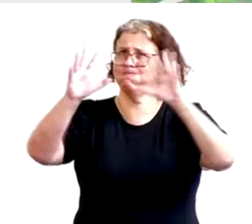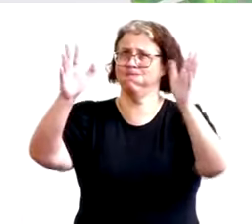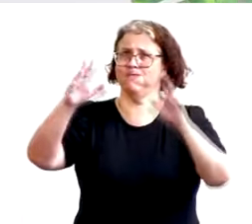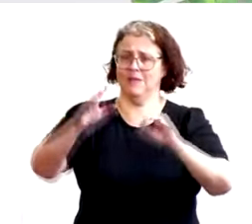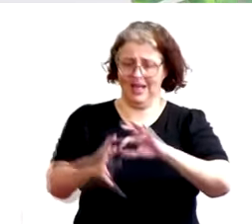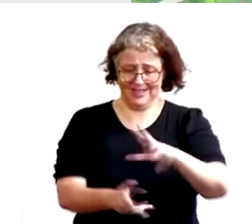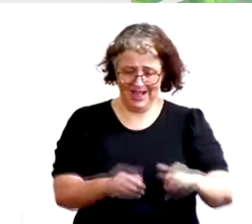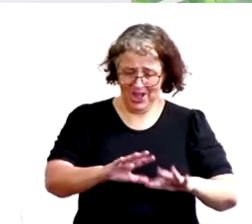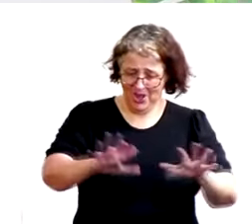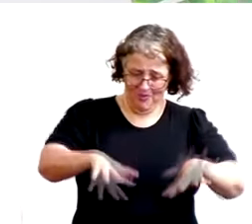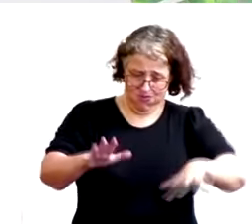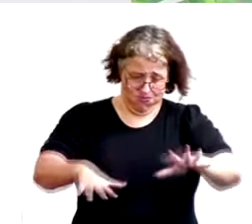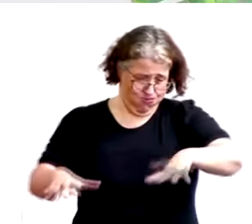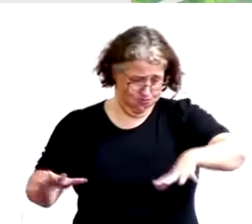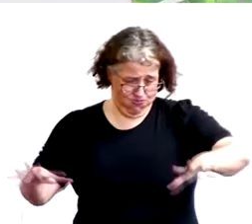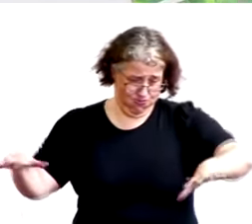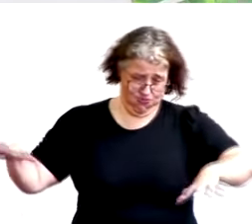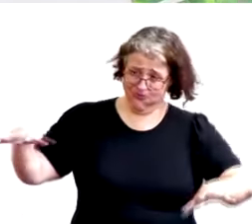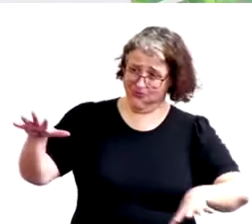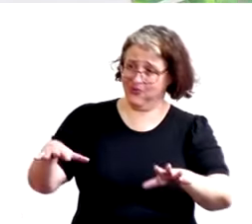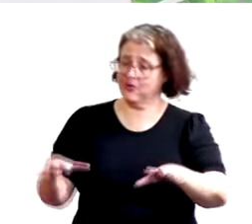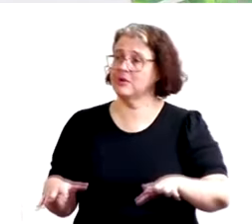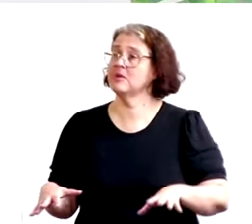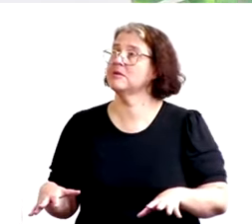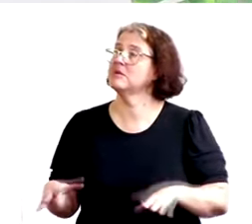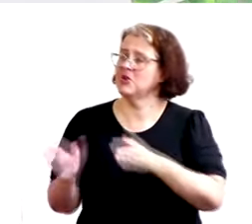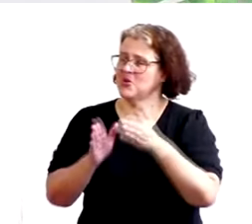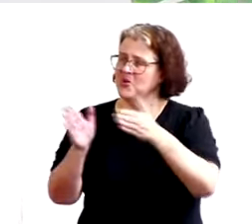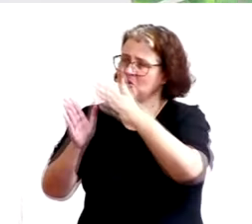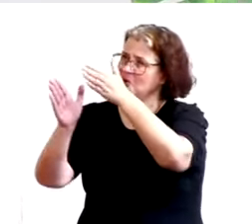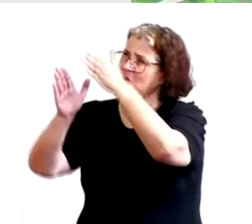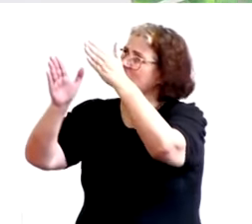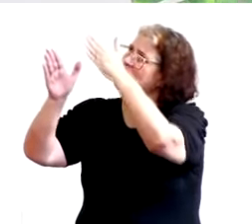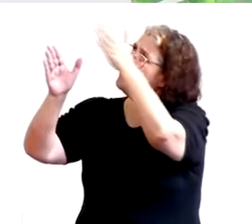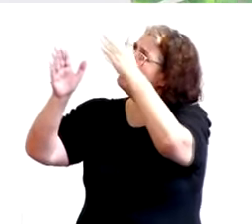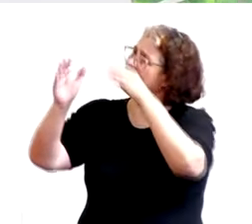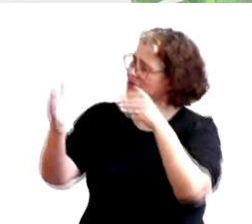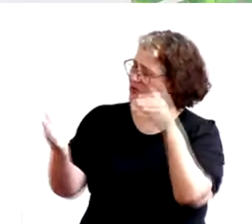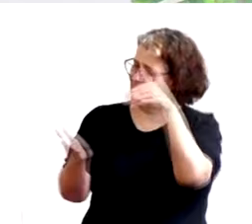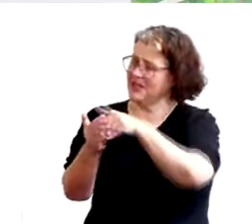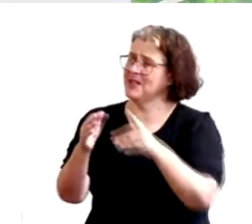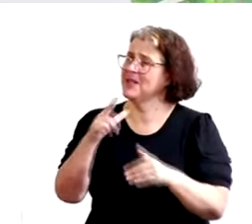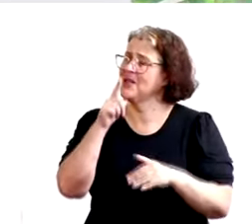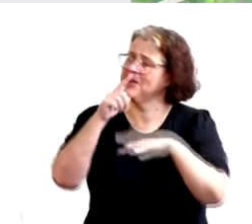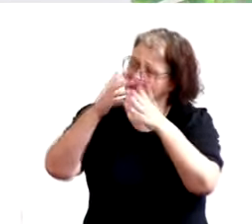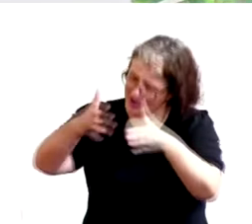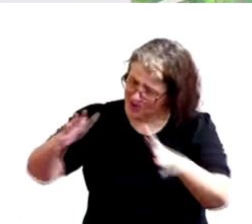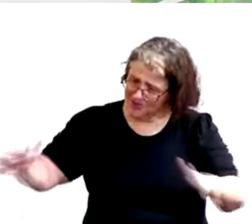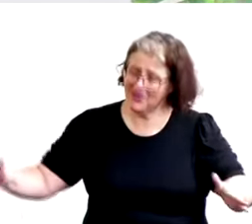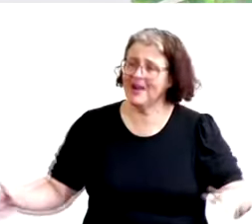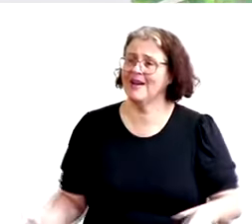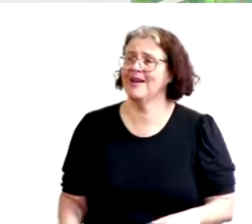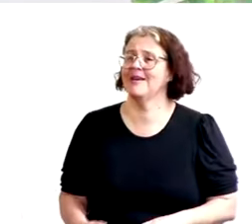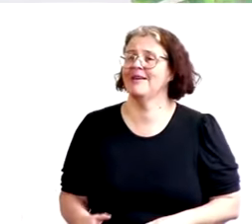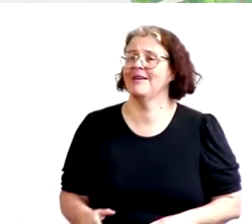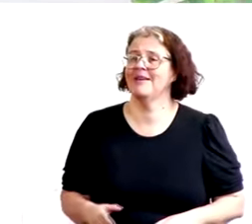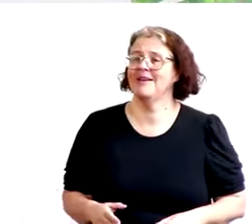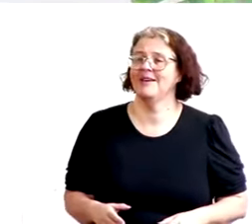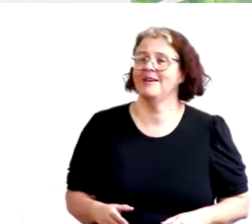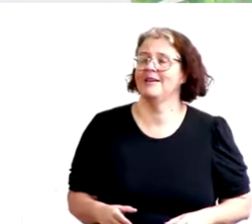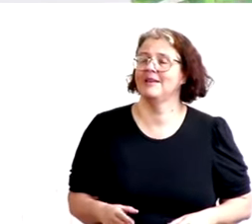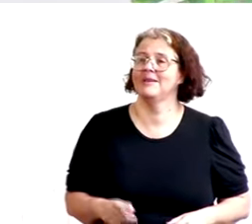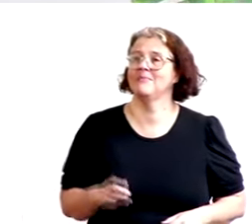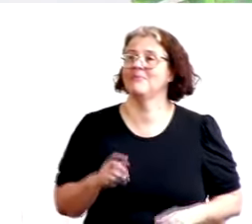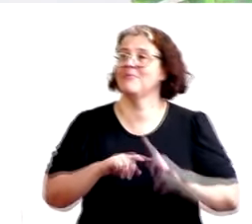tremeu o teu caminho foi pelo mar as tuas Veredas passaram pelas grandes águas mas